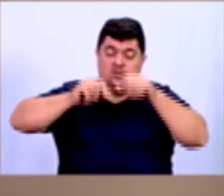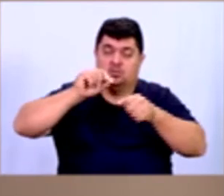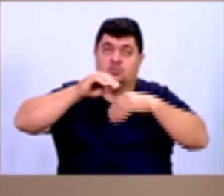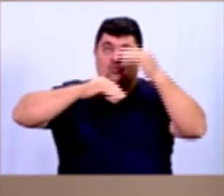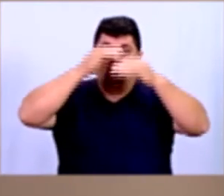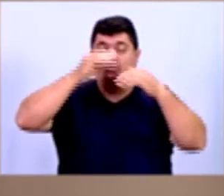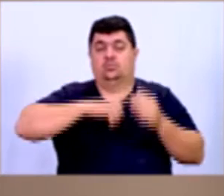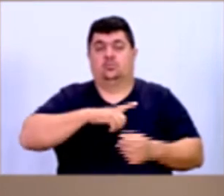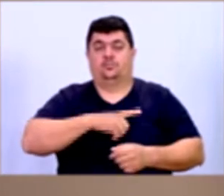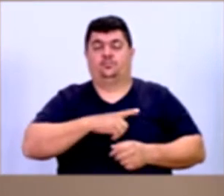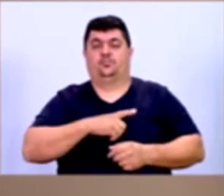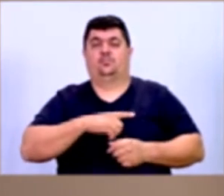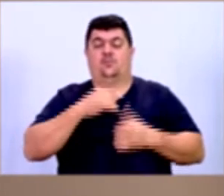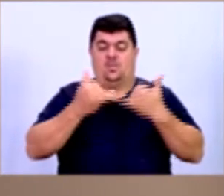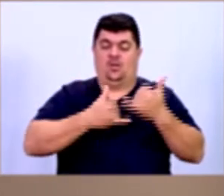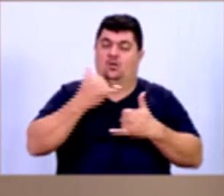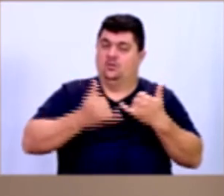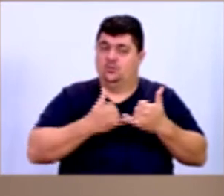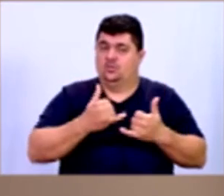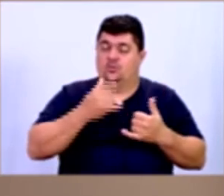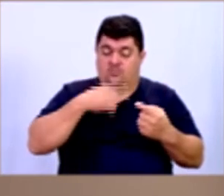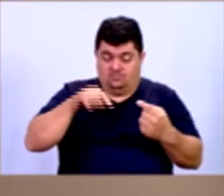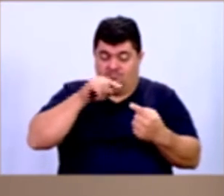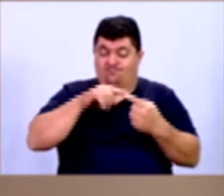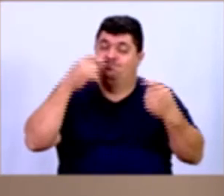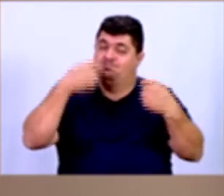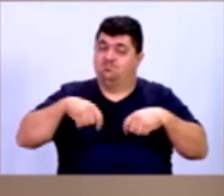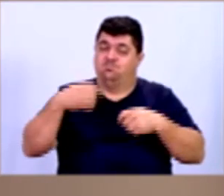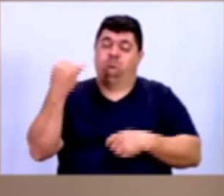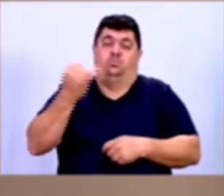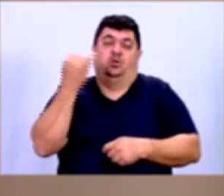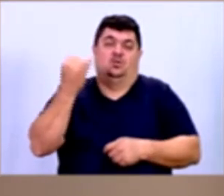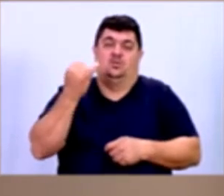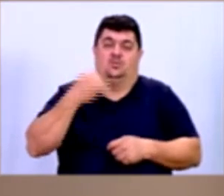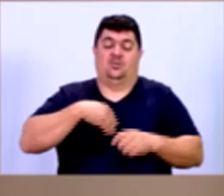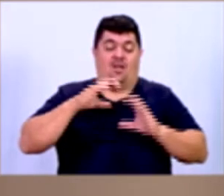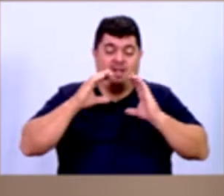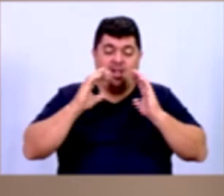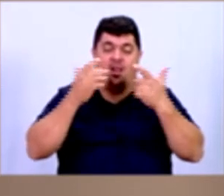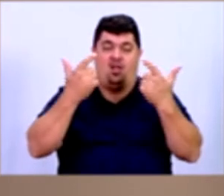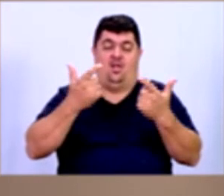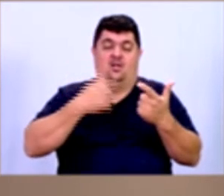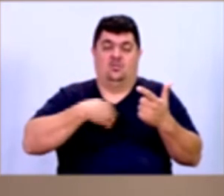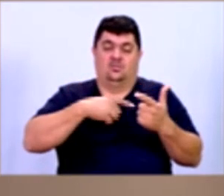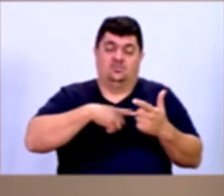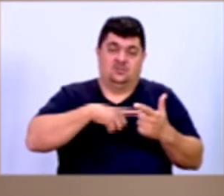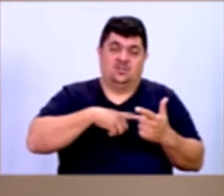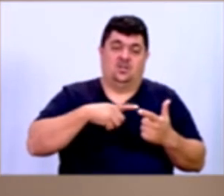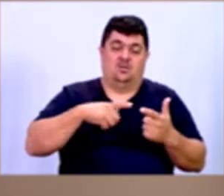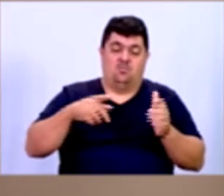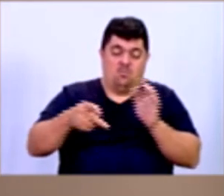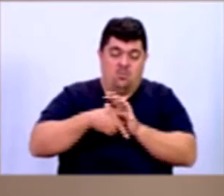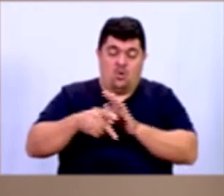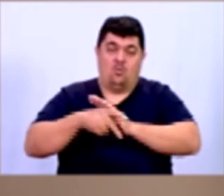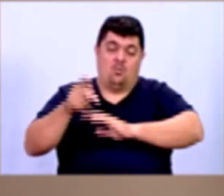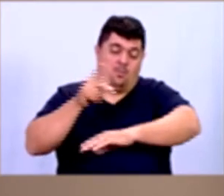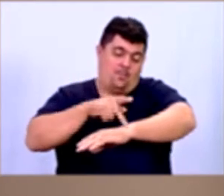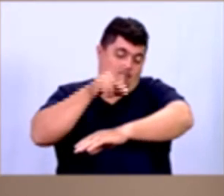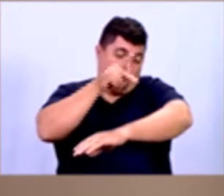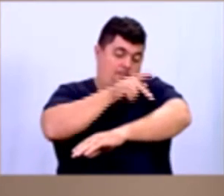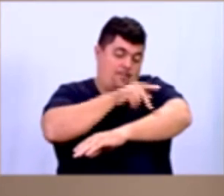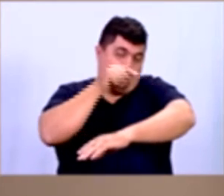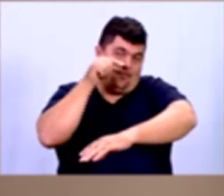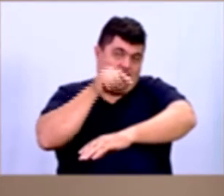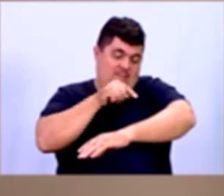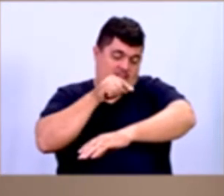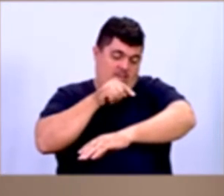alunos. Esse jogo ele tem que ter uma objetividade, tem que ter clareza, tem que ter um recurso apropriado para aquele grupo o qual